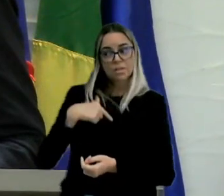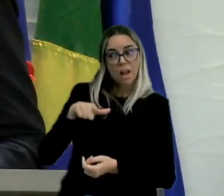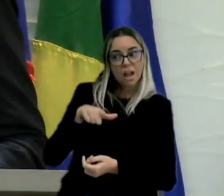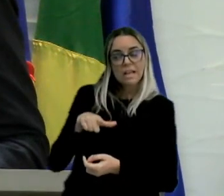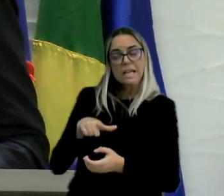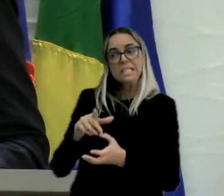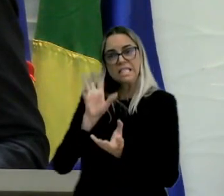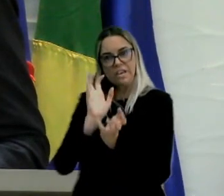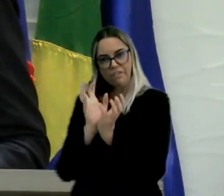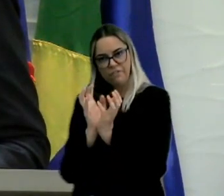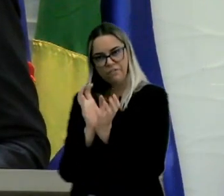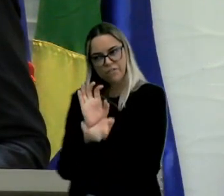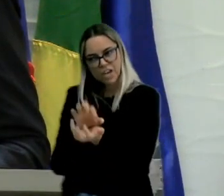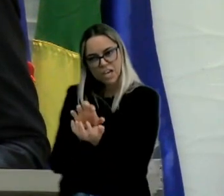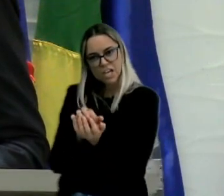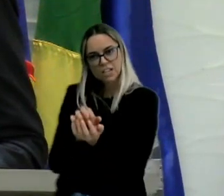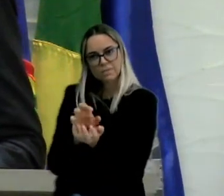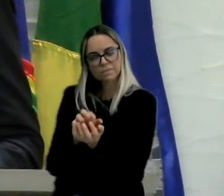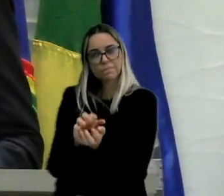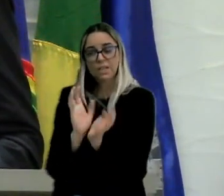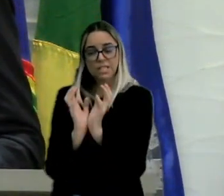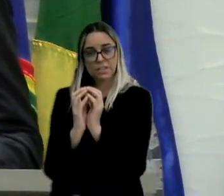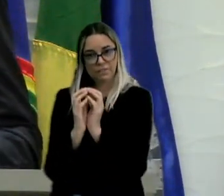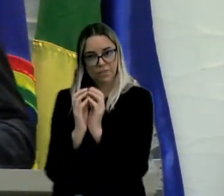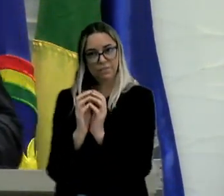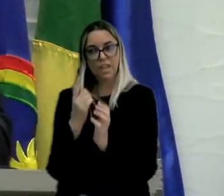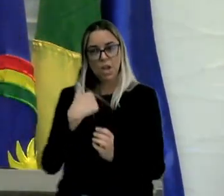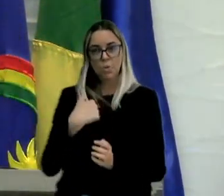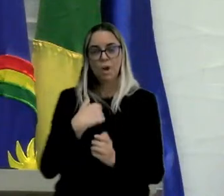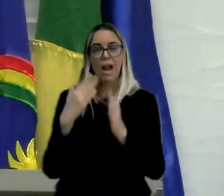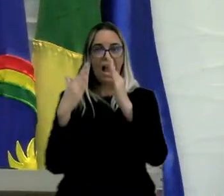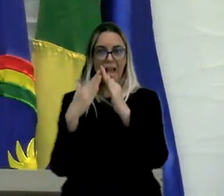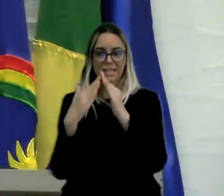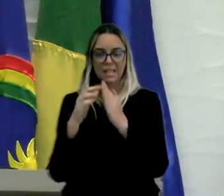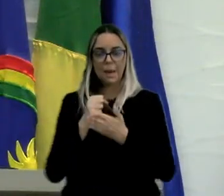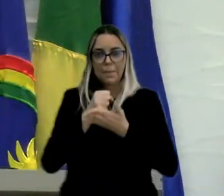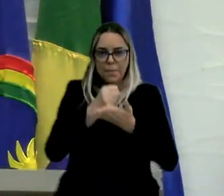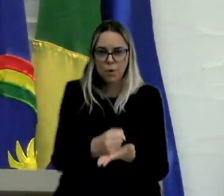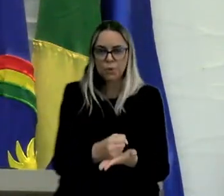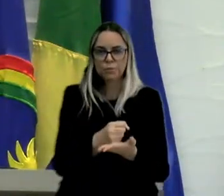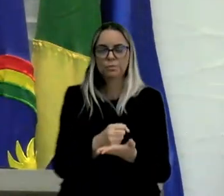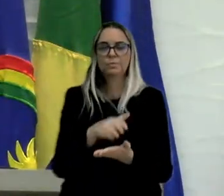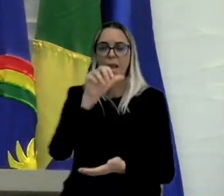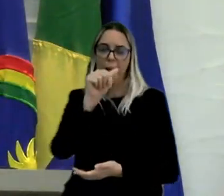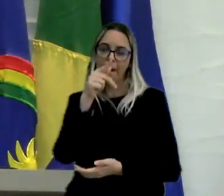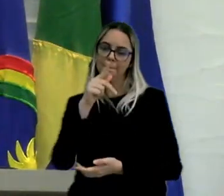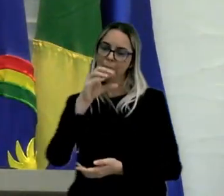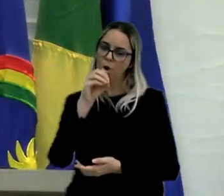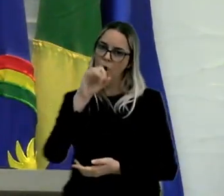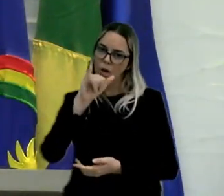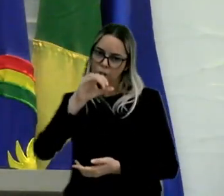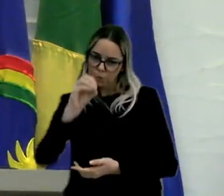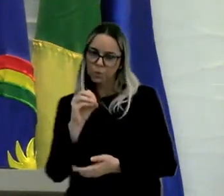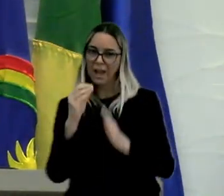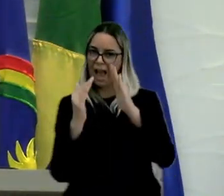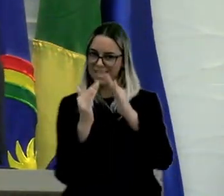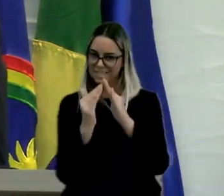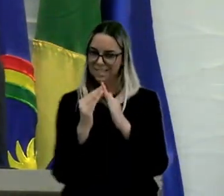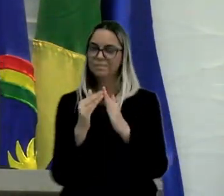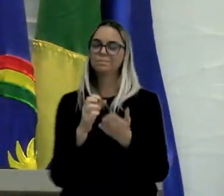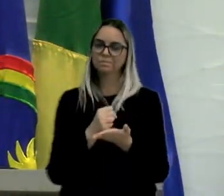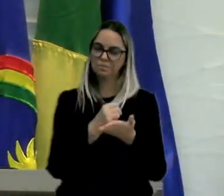Recife e estive na casa de apoio e lá na casa de apoio eu comecei